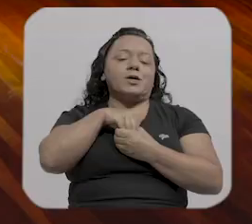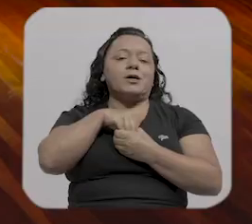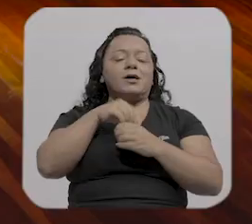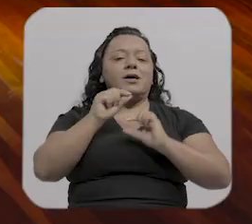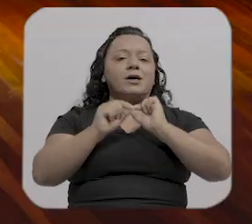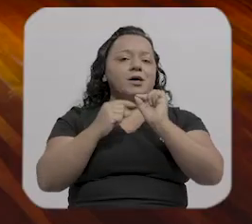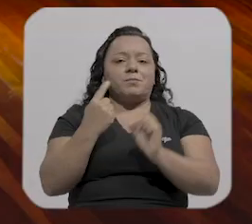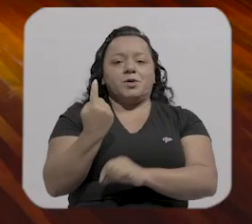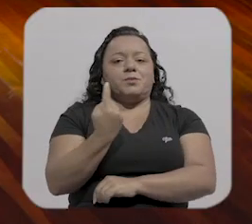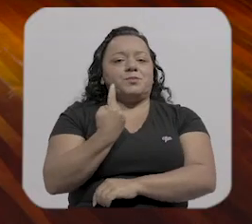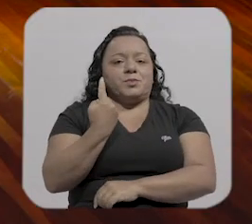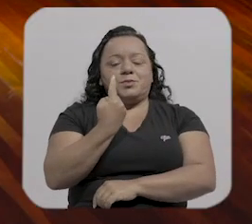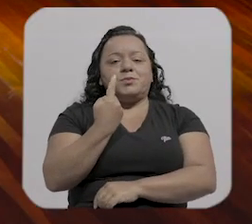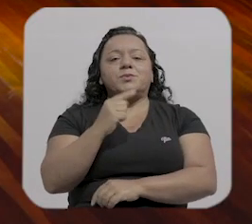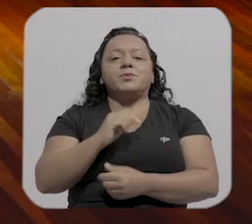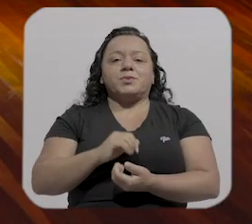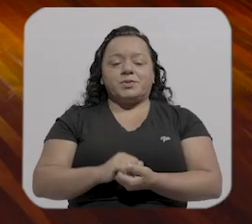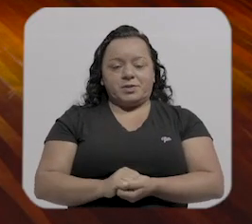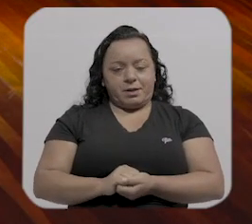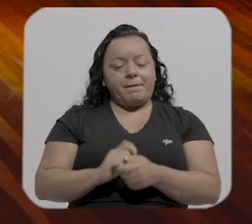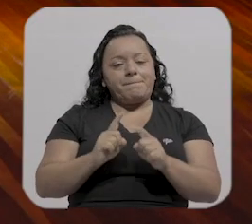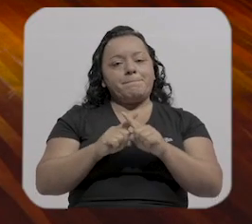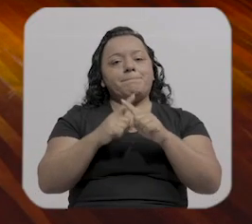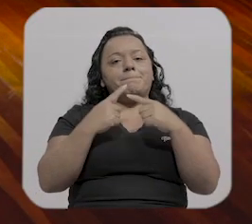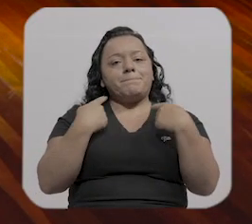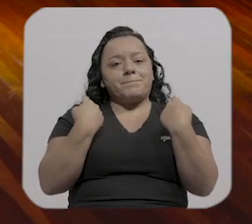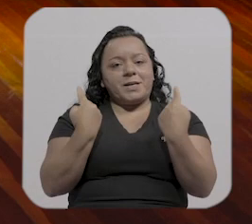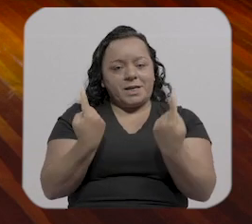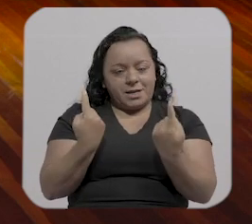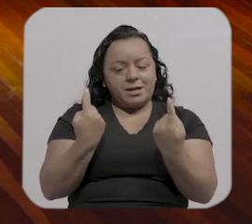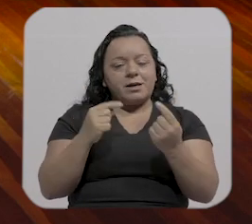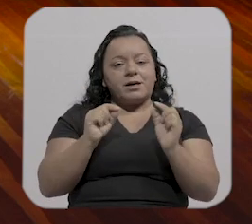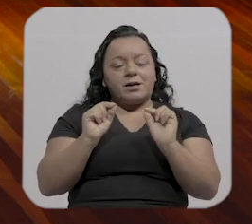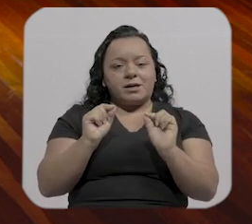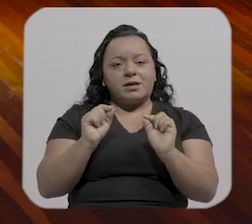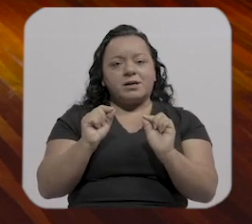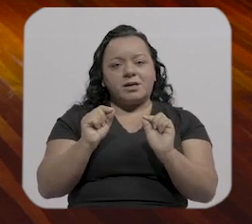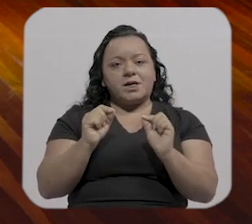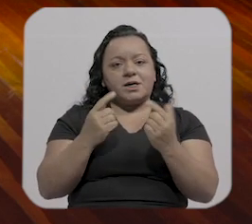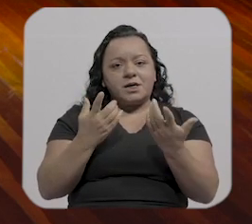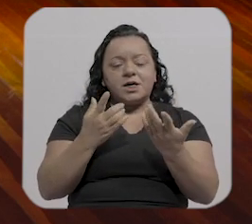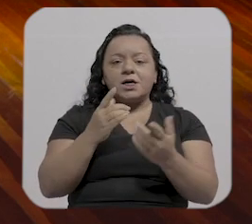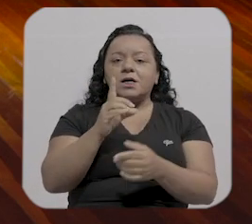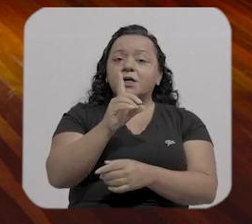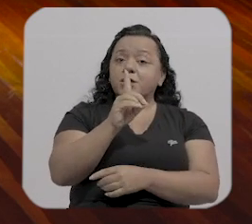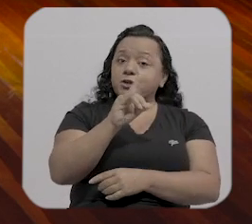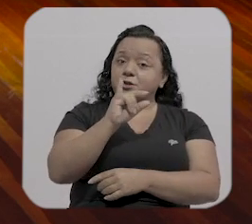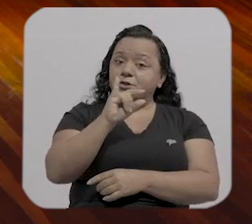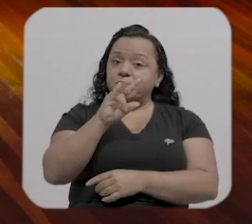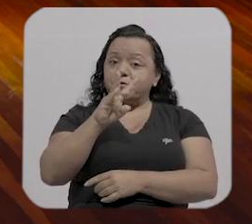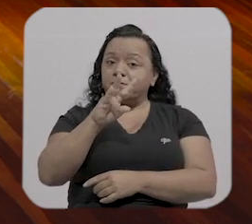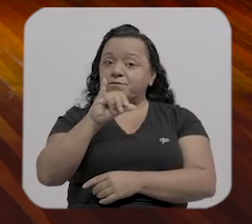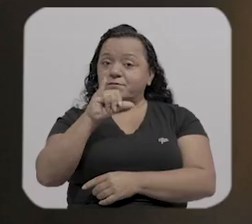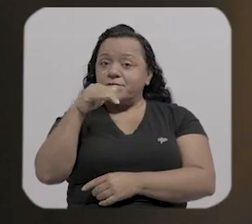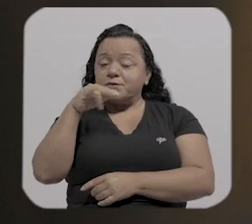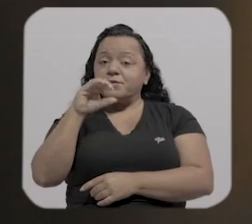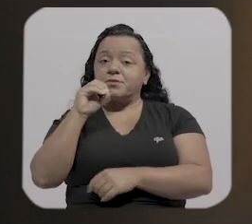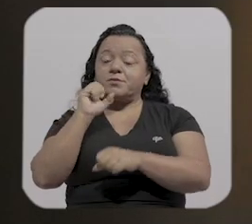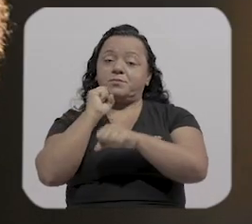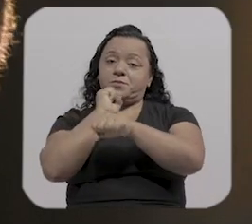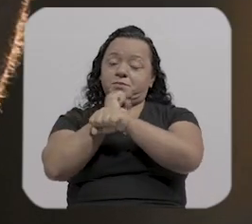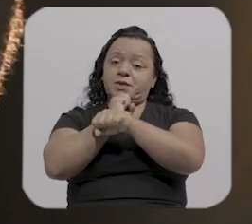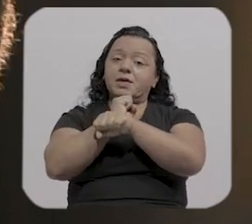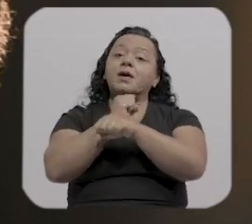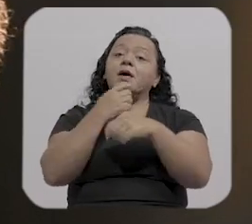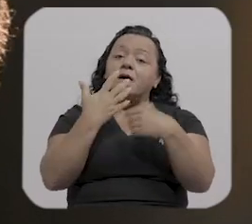disso. Mas, por exemplo, o Divino me esperava, as Queimadas me esperava, a Madeira Mamoré me esperava.